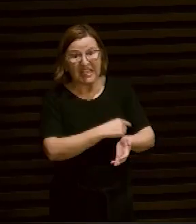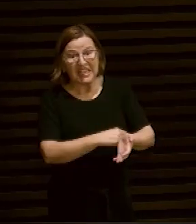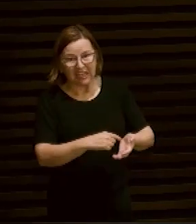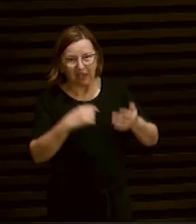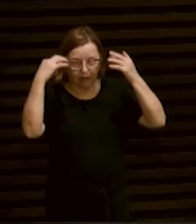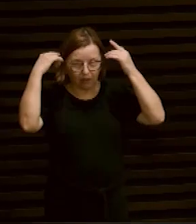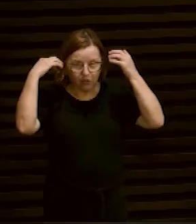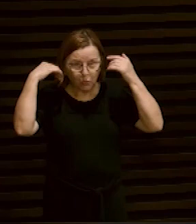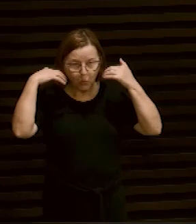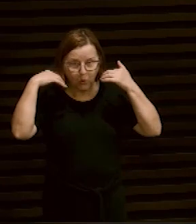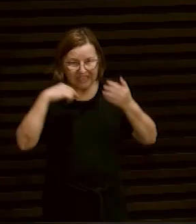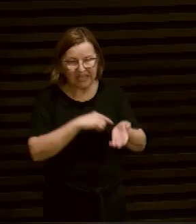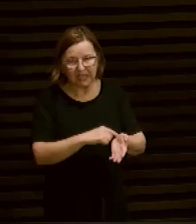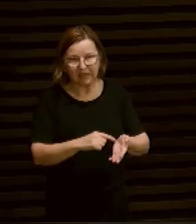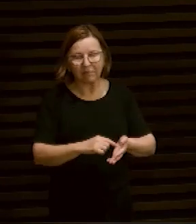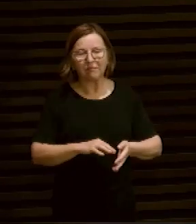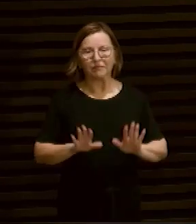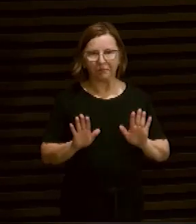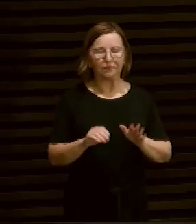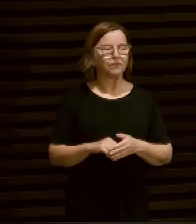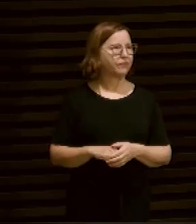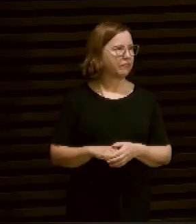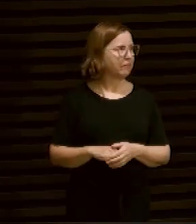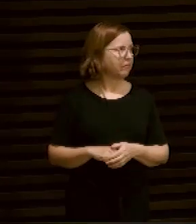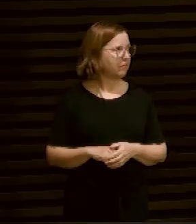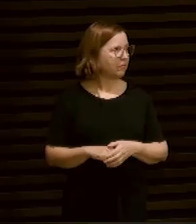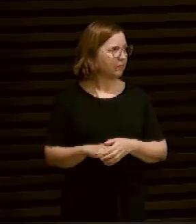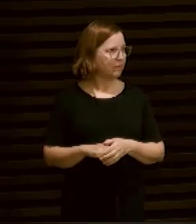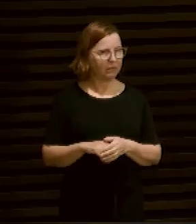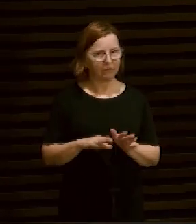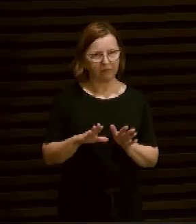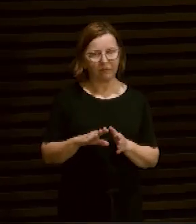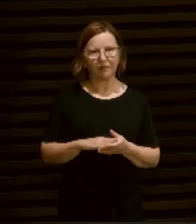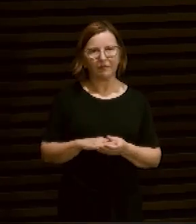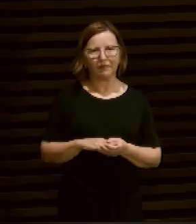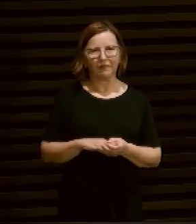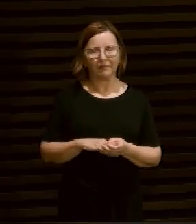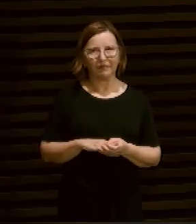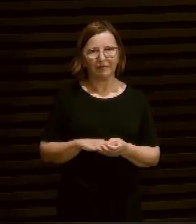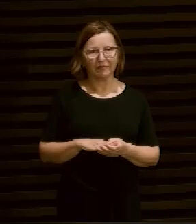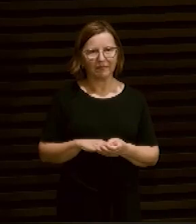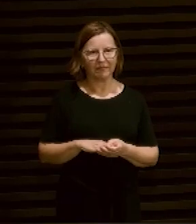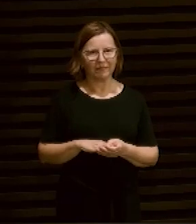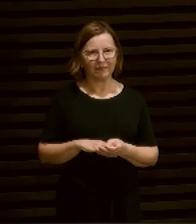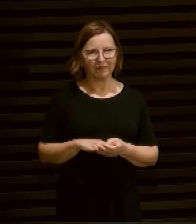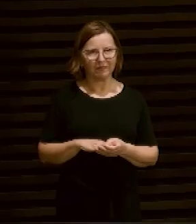tratamento? Precisa. Precisa procurar alguém para suporte? Precisa. Mas eu pergunto, para onde você está olhando?